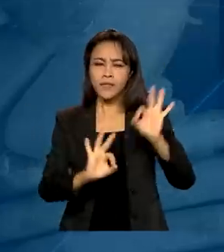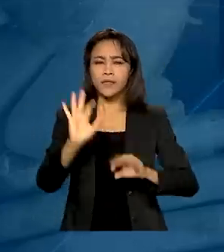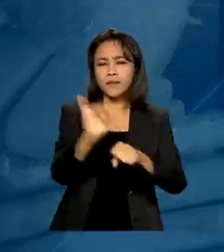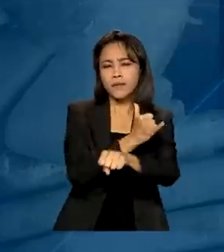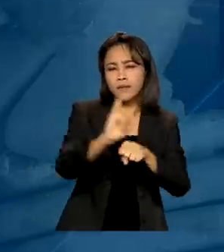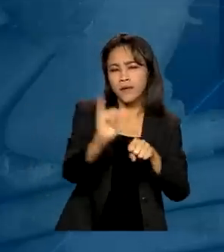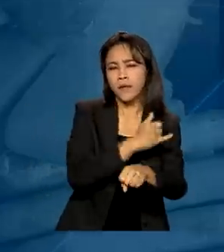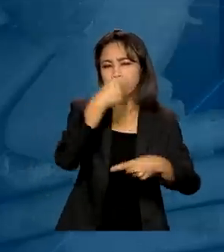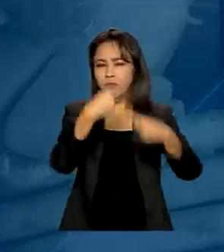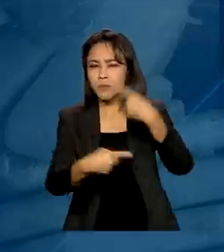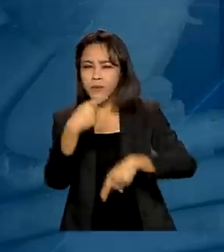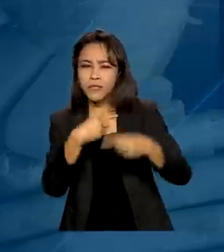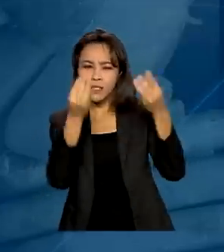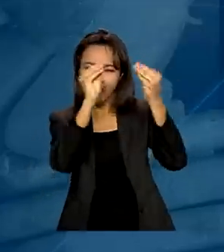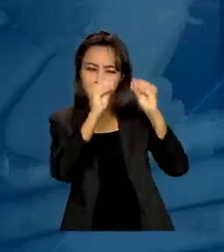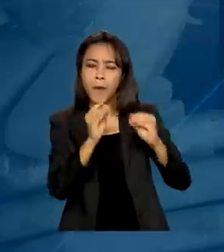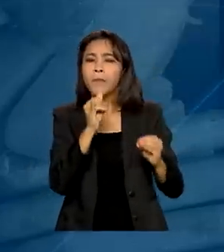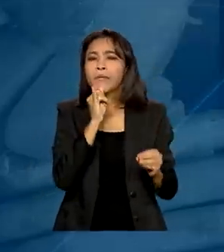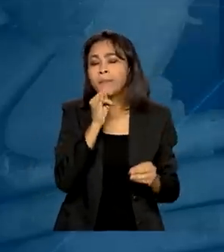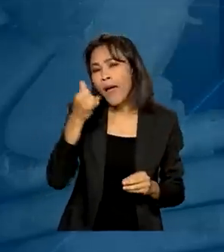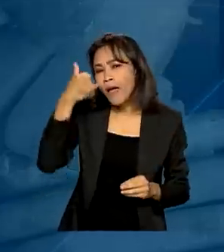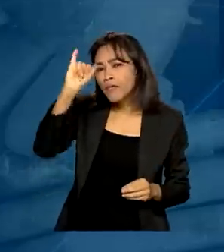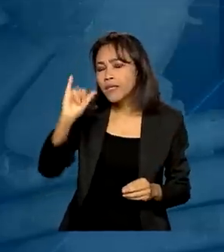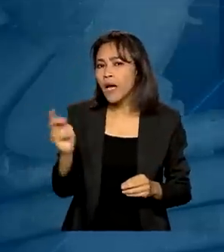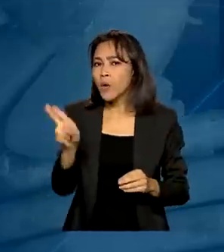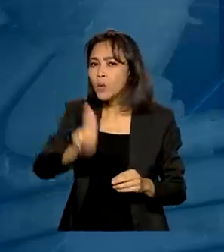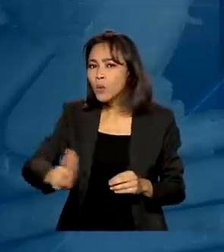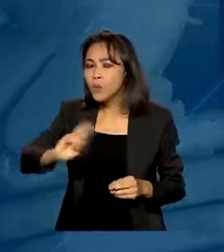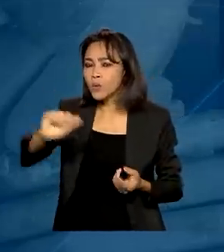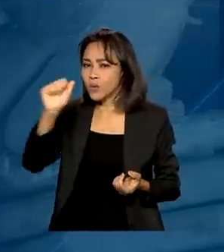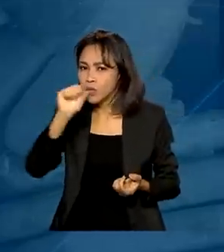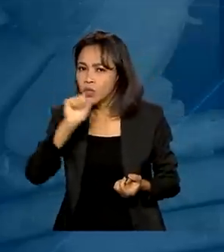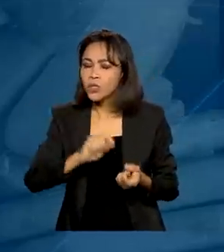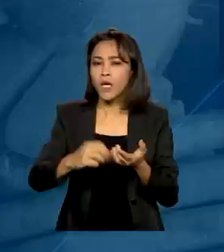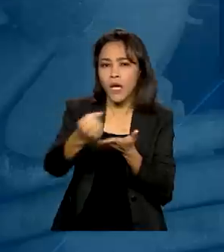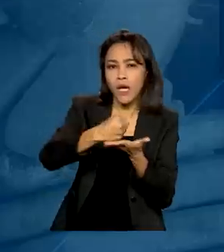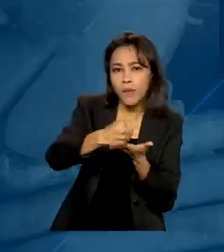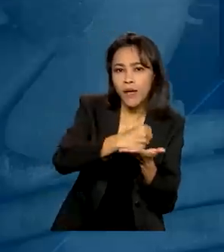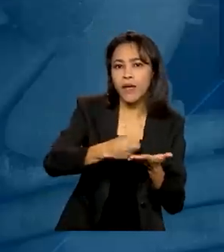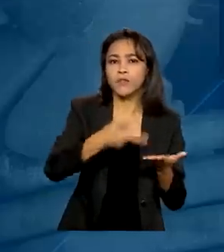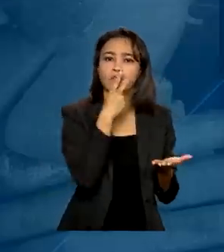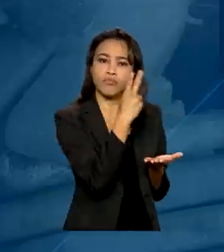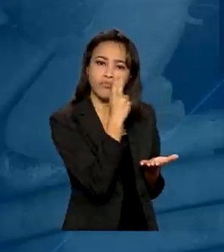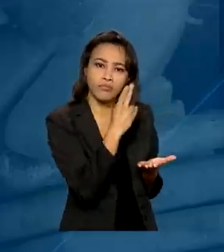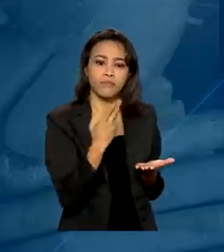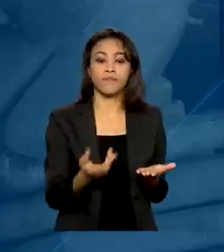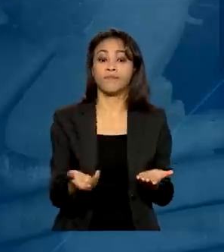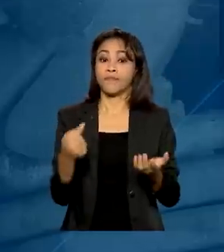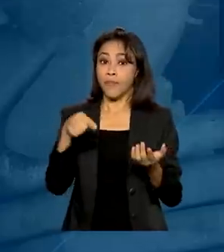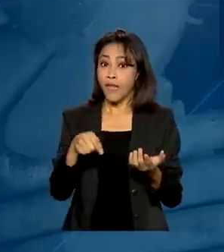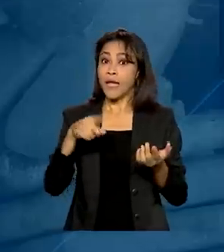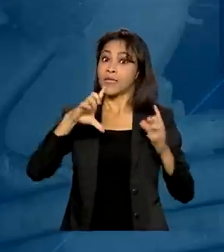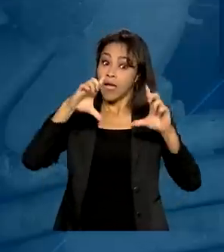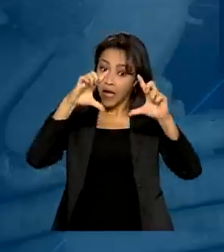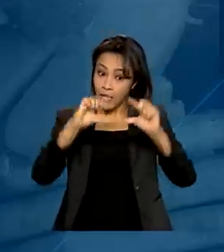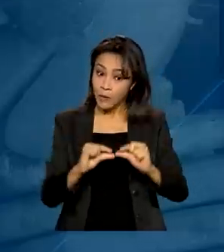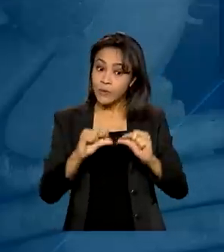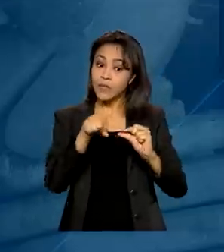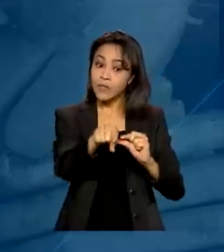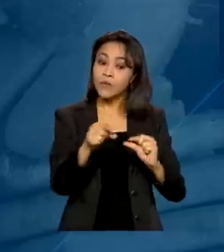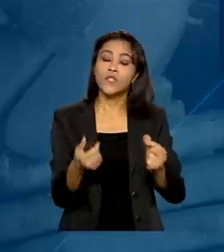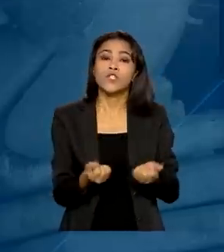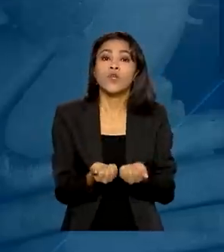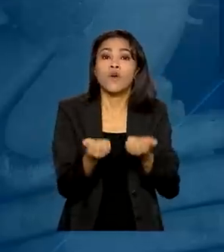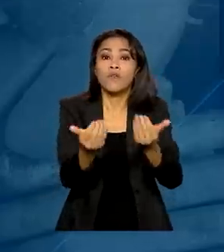estratégias como evitar o consumo de drogas álcool remédios e tabaco a redução da oferta de